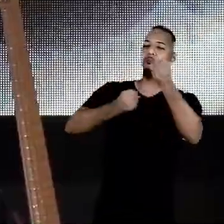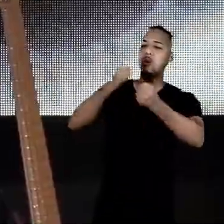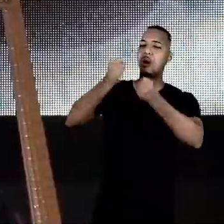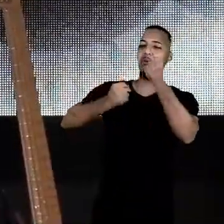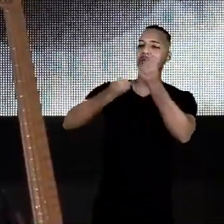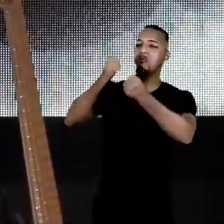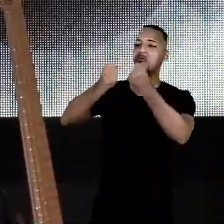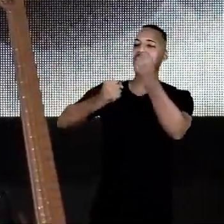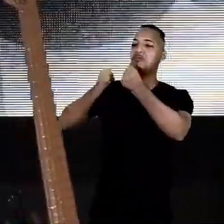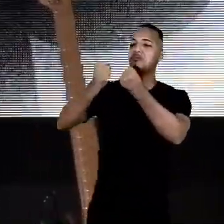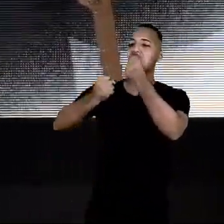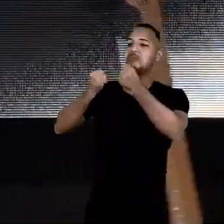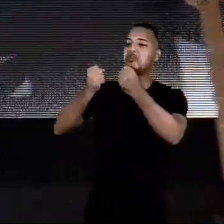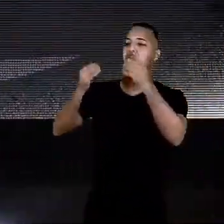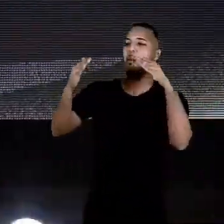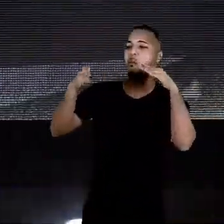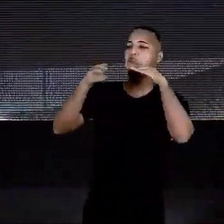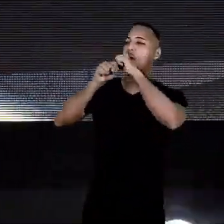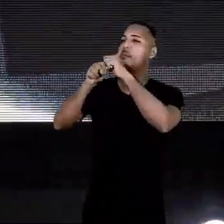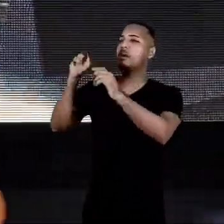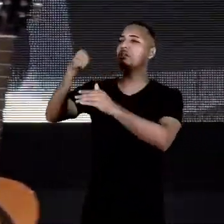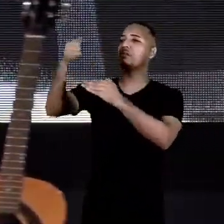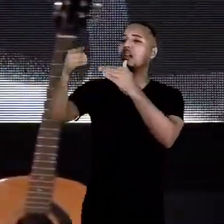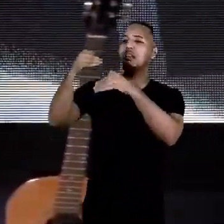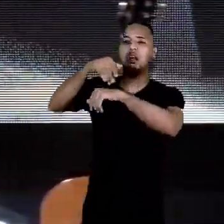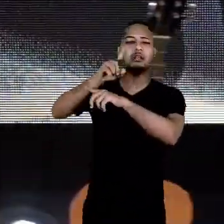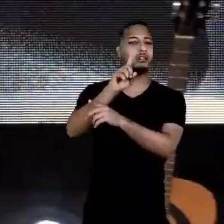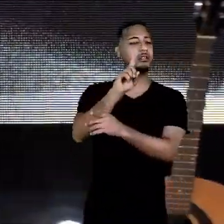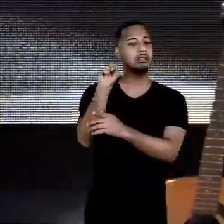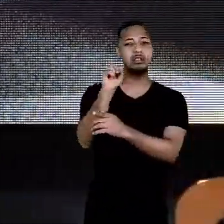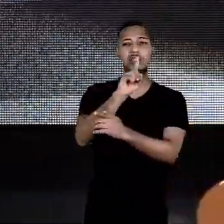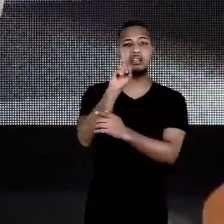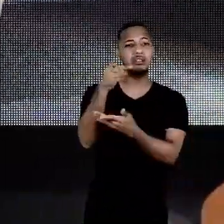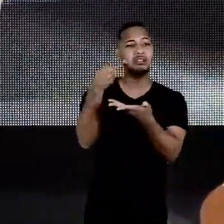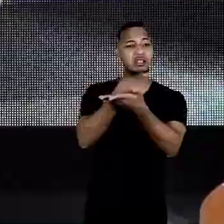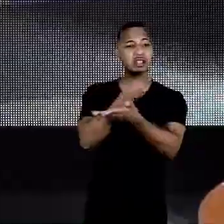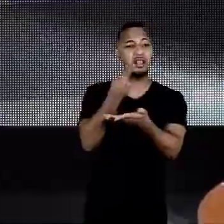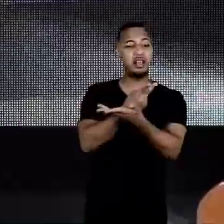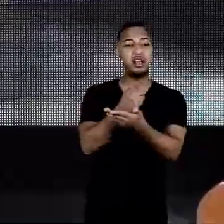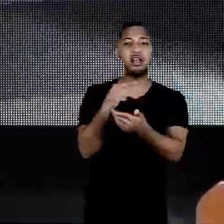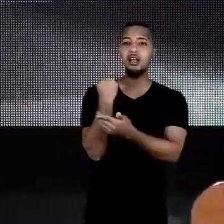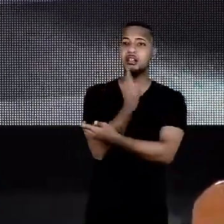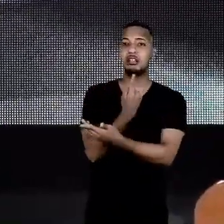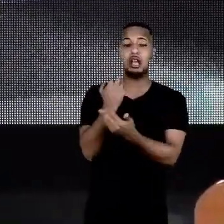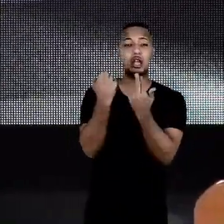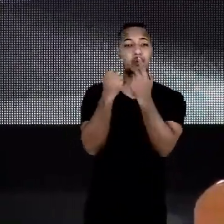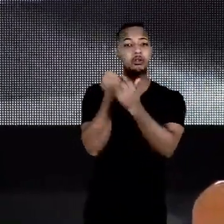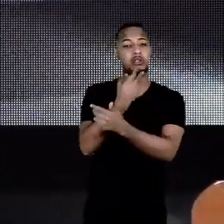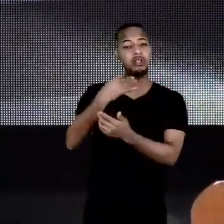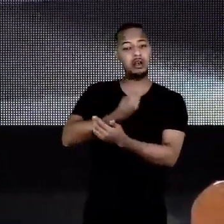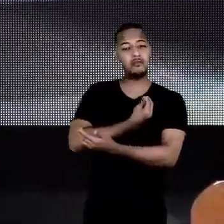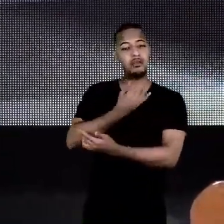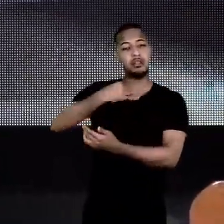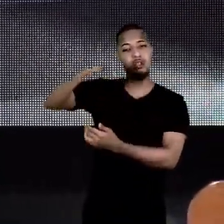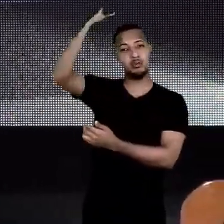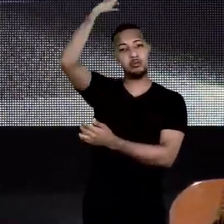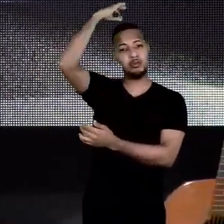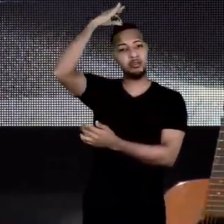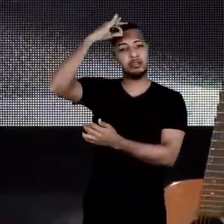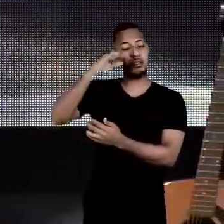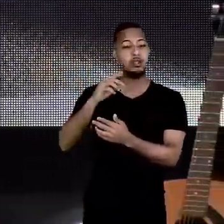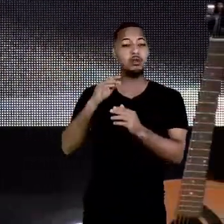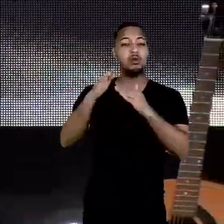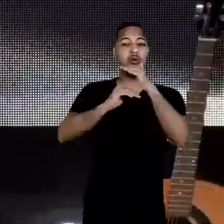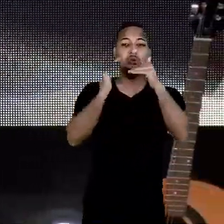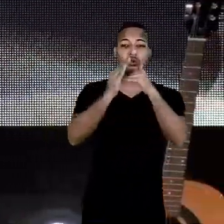assim? Não, porque você não é doido. Então, da mesma forma, a gente não pode fazer isso com a nossa vida espiritual. A gente tem que ter cuidado, porque tudo que o